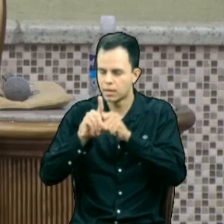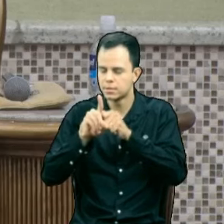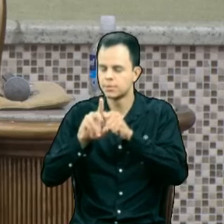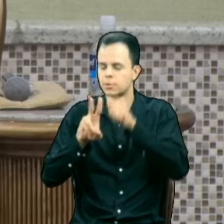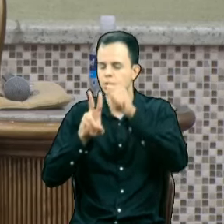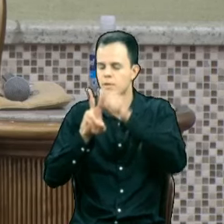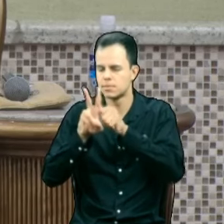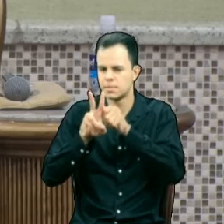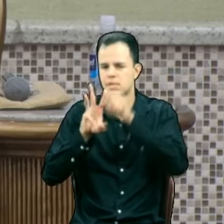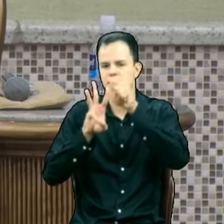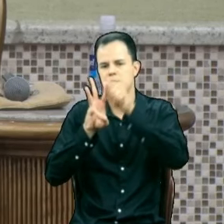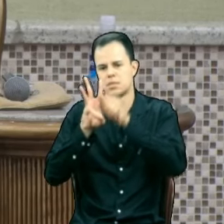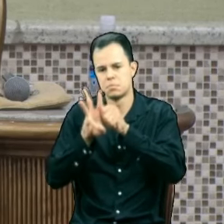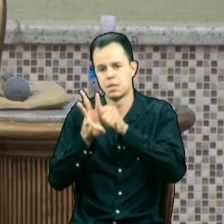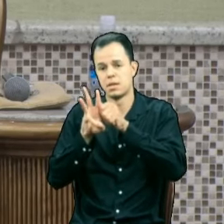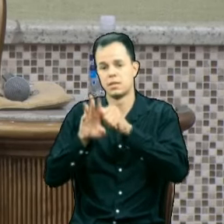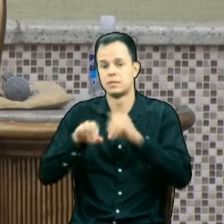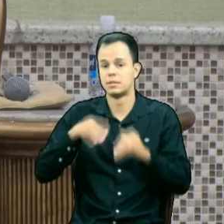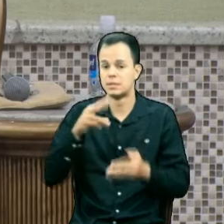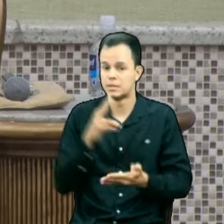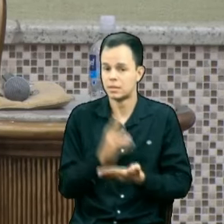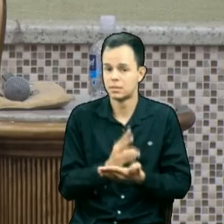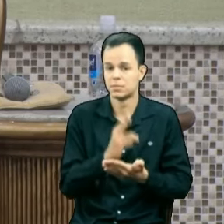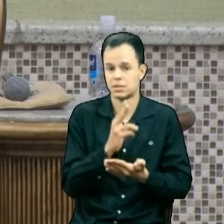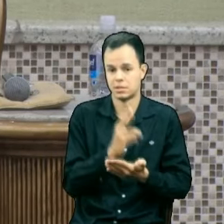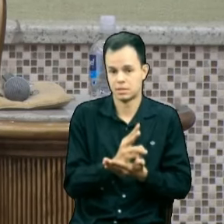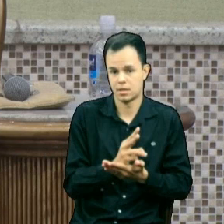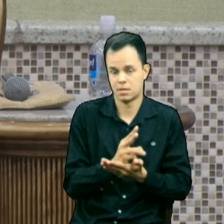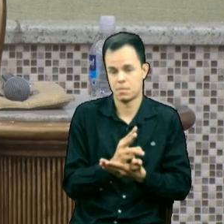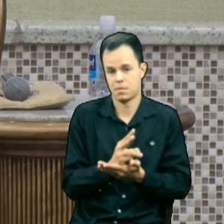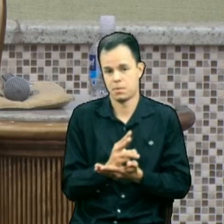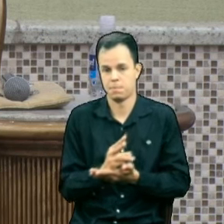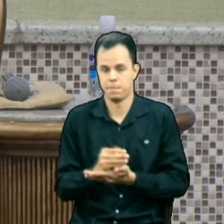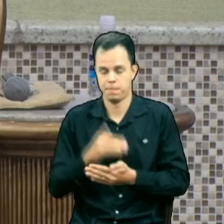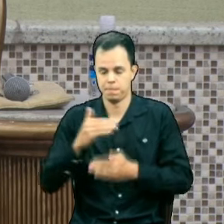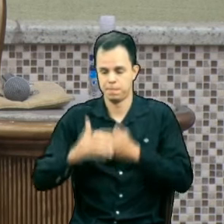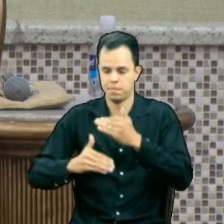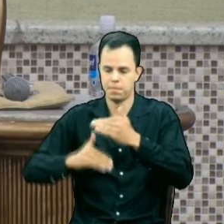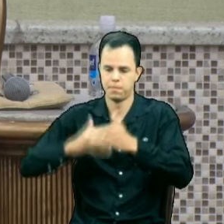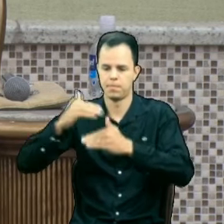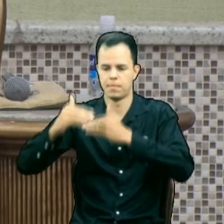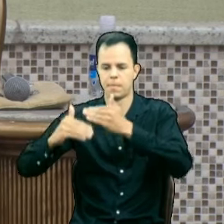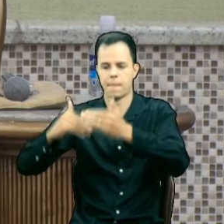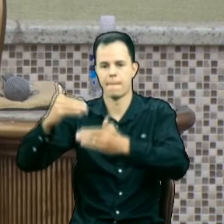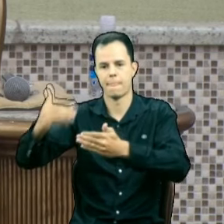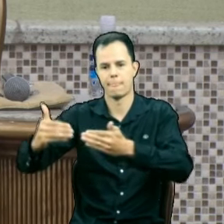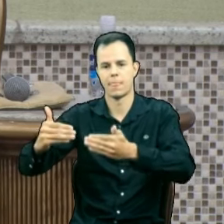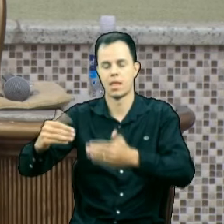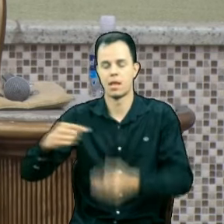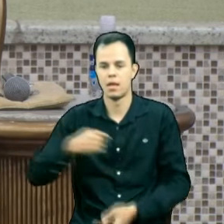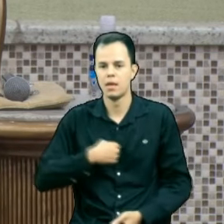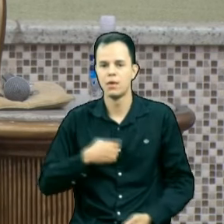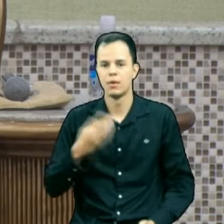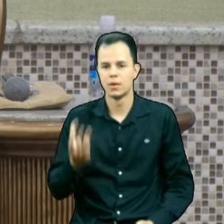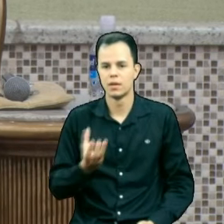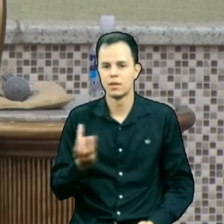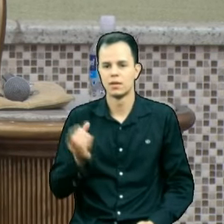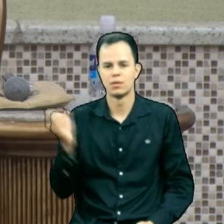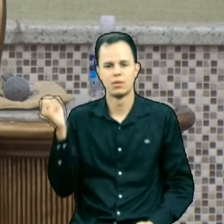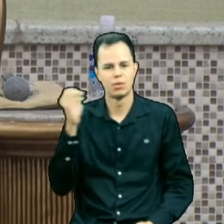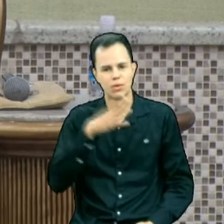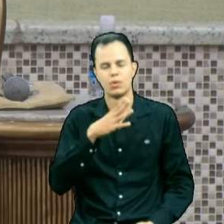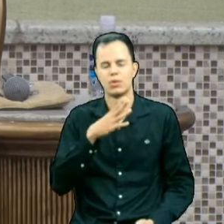olha irmão não deixa Se você ia passar de você receber algo novo de Deus eu quero algo novo na minha vida nessa